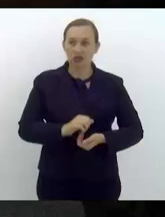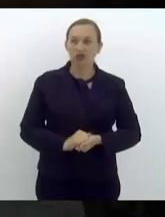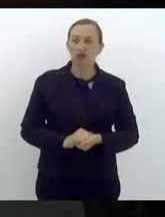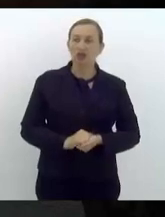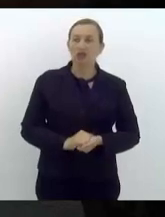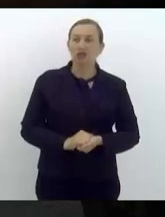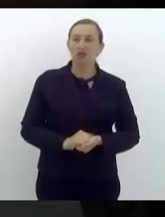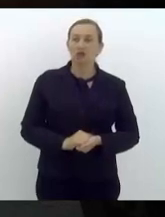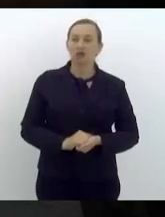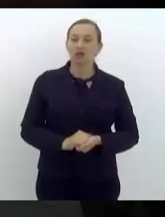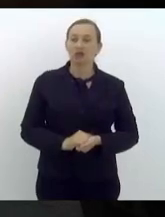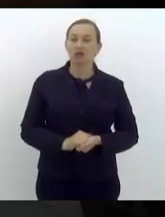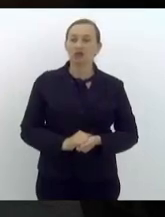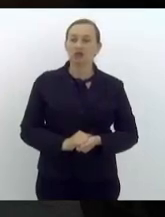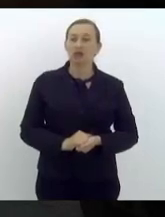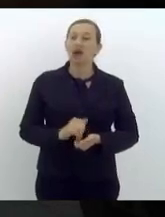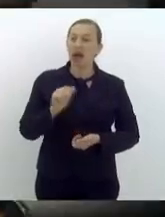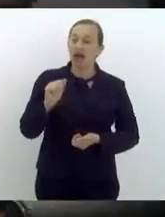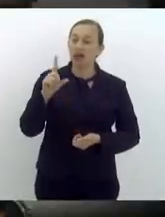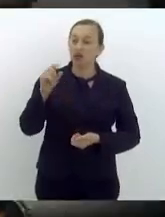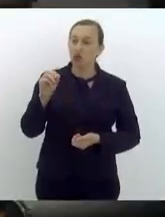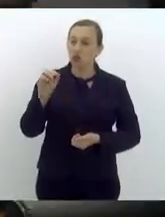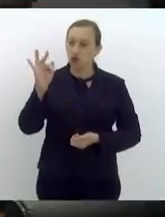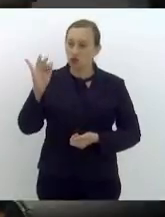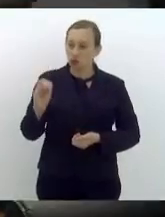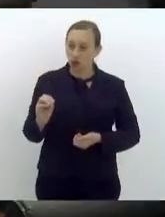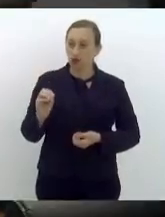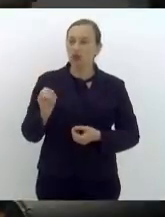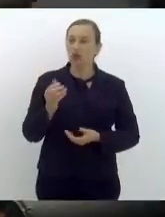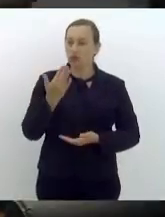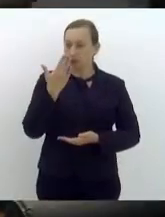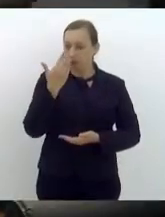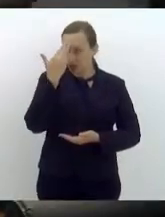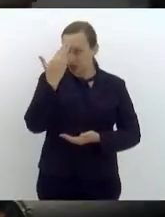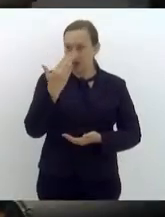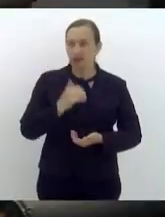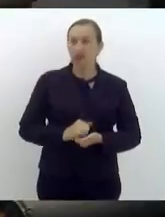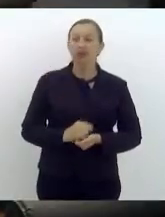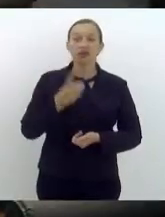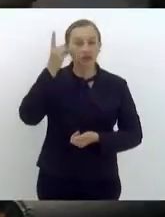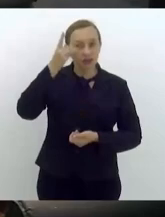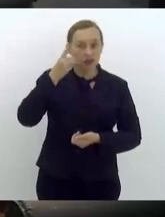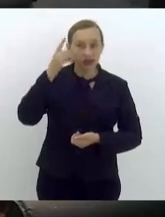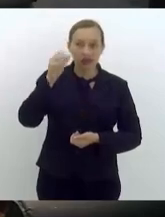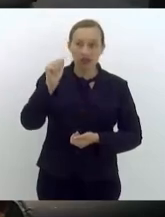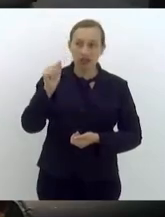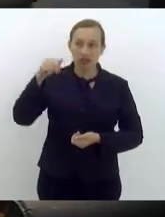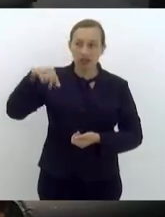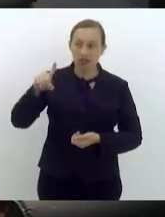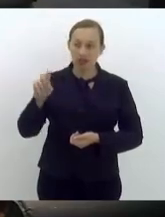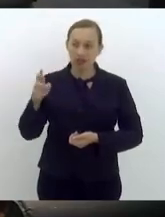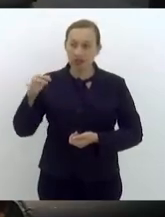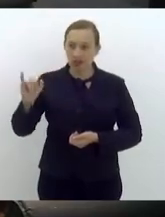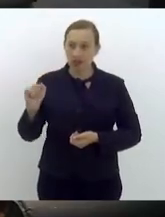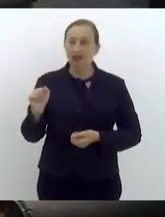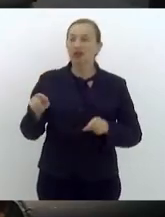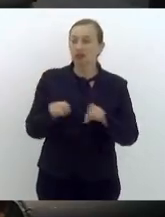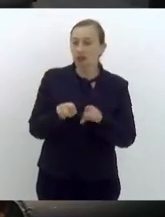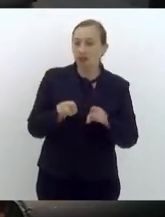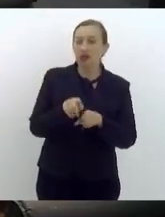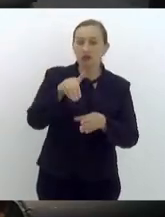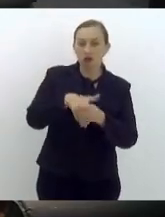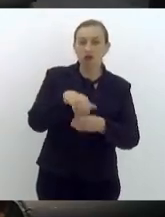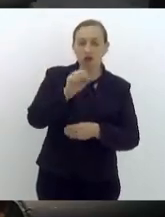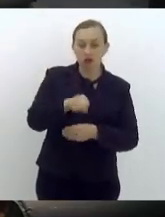Nosso Adolfo Conde, tá bom? Muito obrigado. Deputado André Correia. Presidente, eu também voto